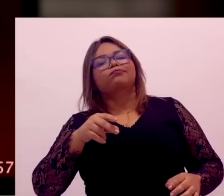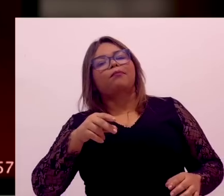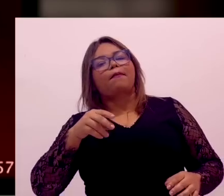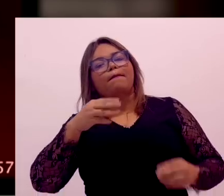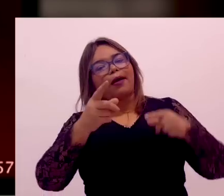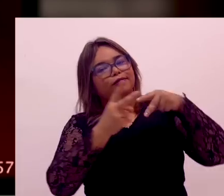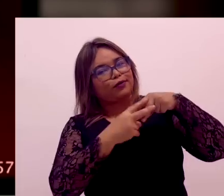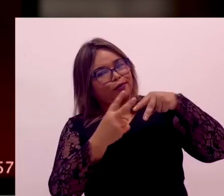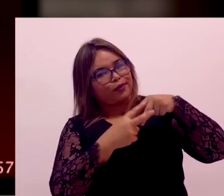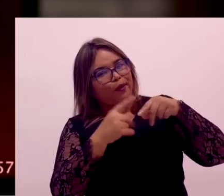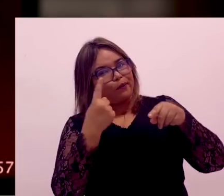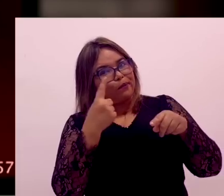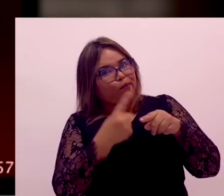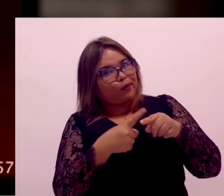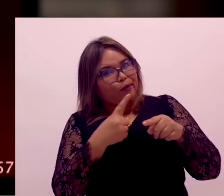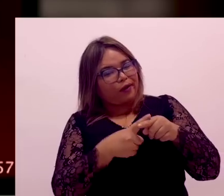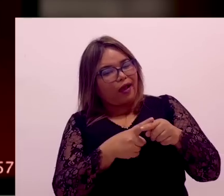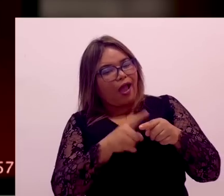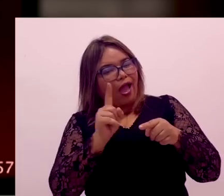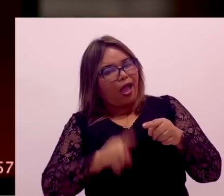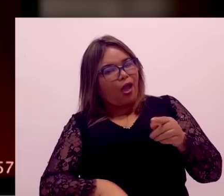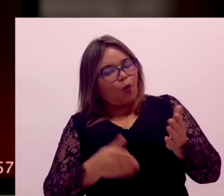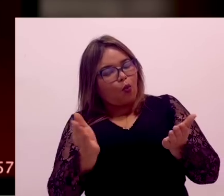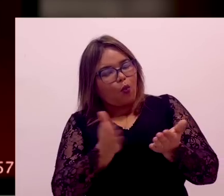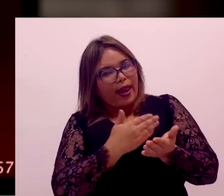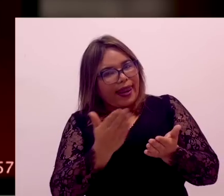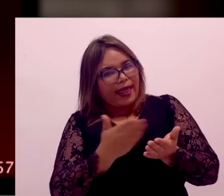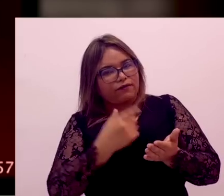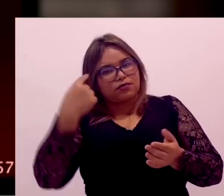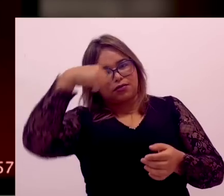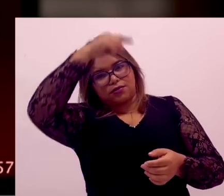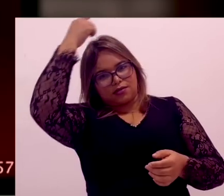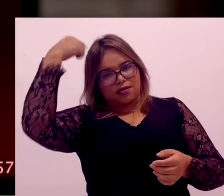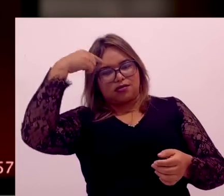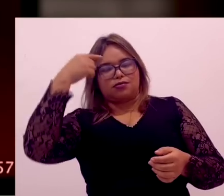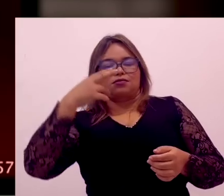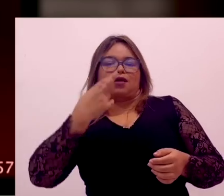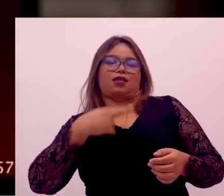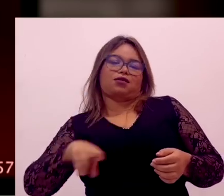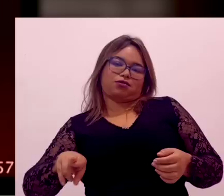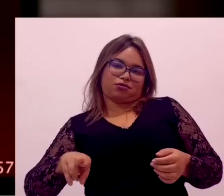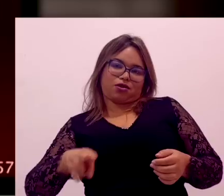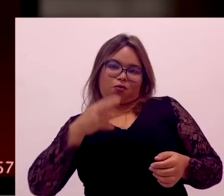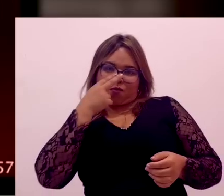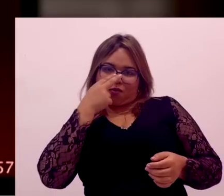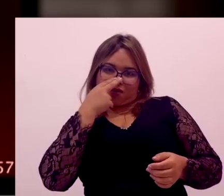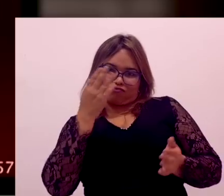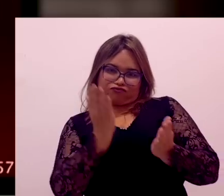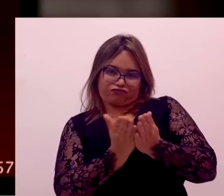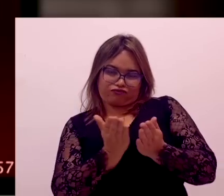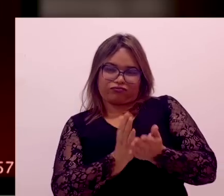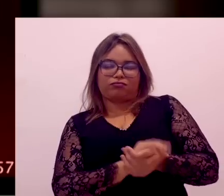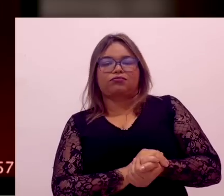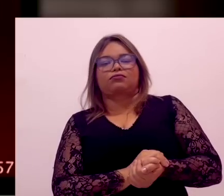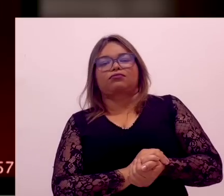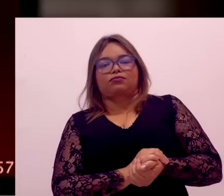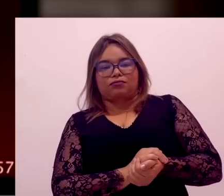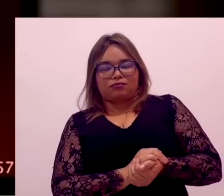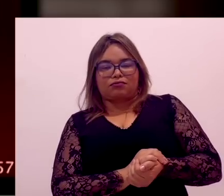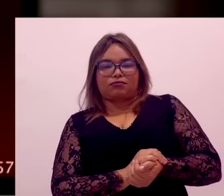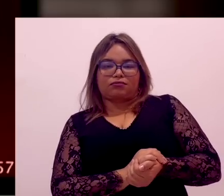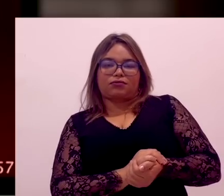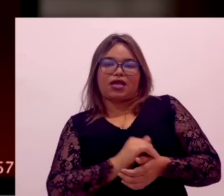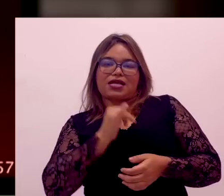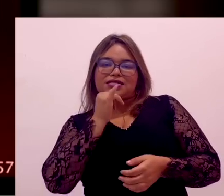Pentateuco hebraico, numa loja maçônica hebreia, e o Corão, numa loja muçulmana, devem estar sobre o